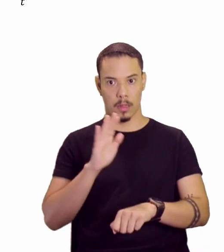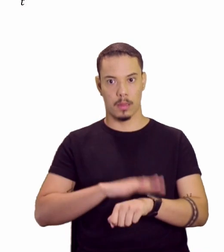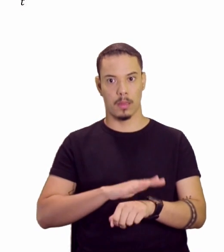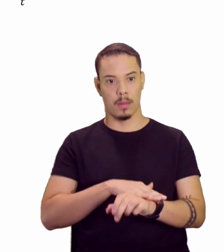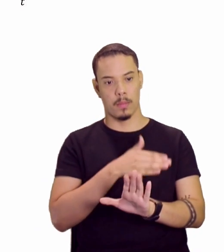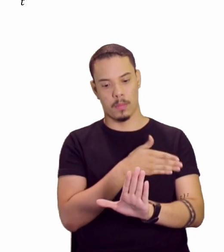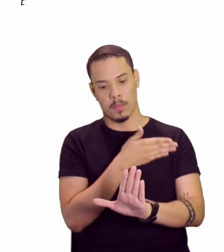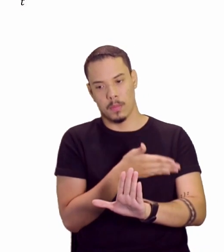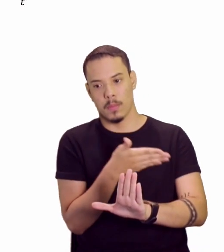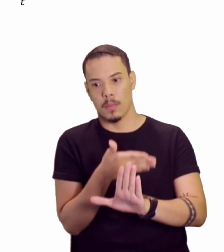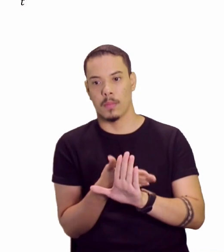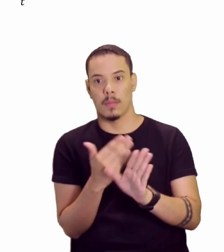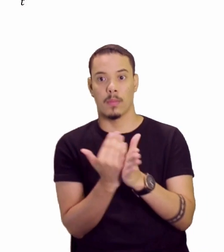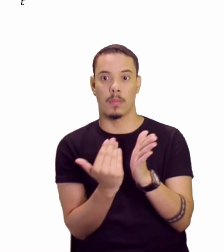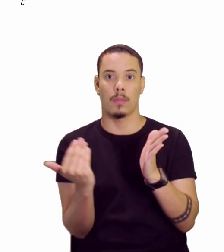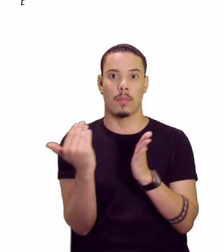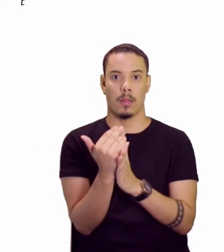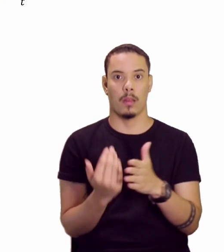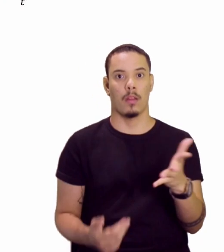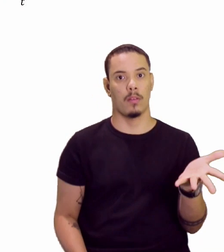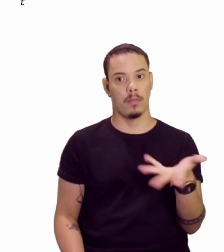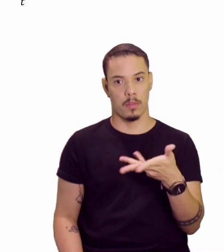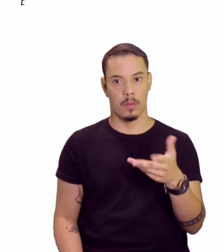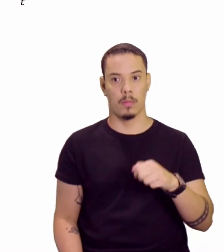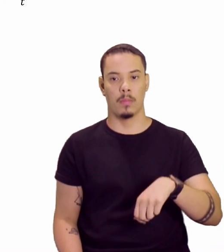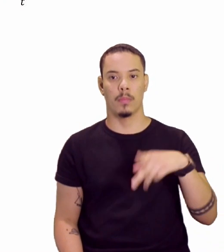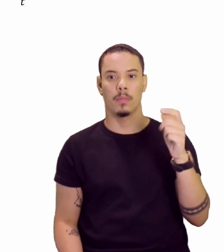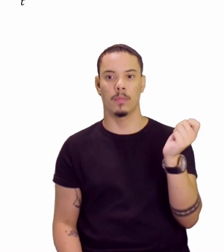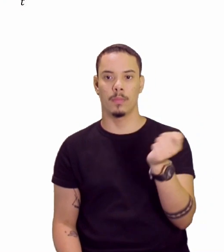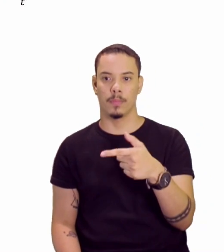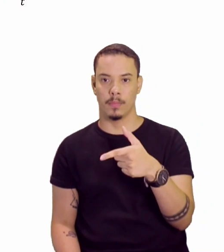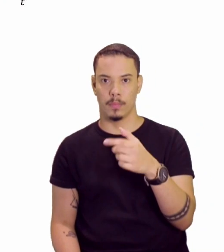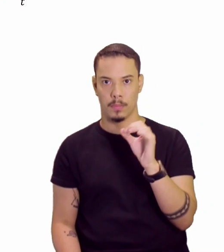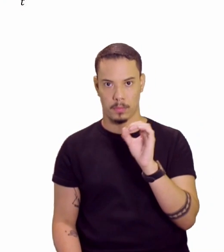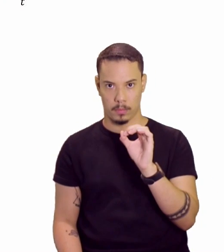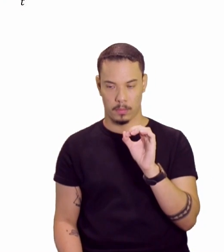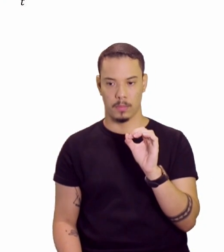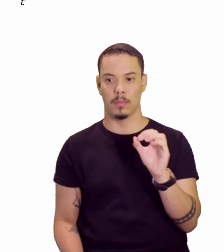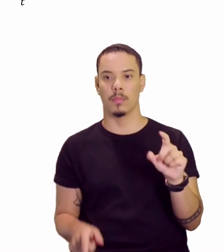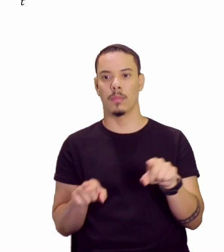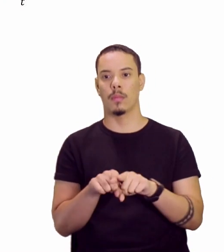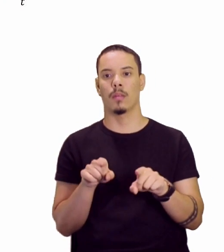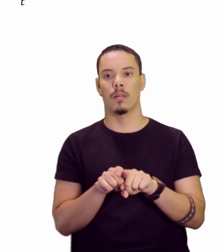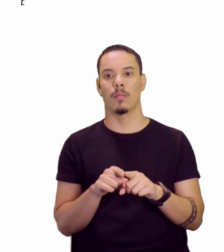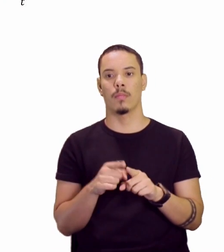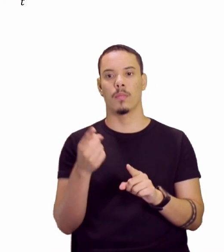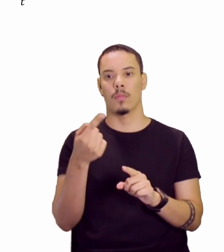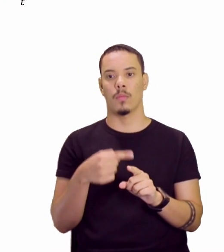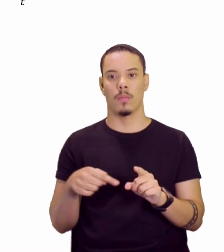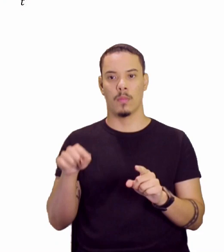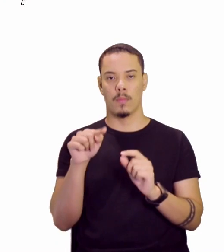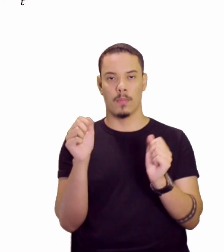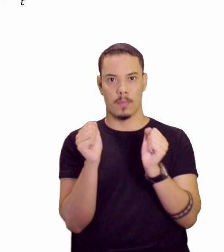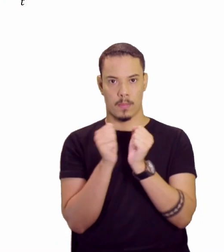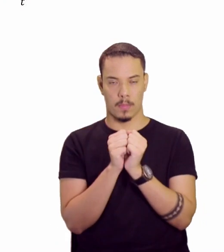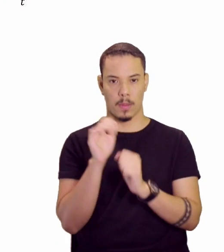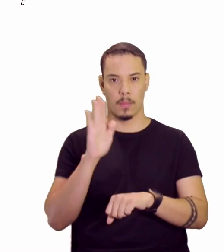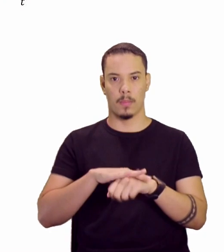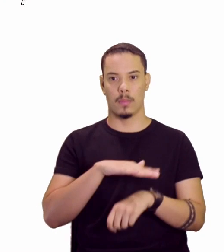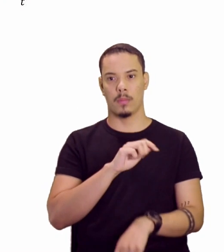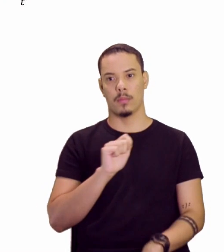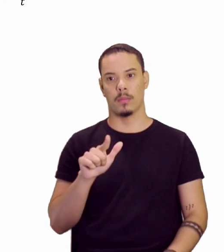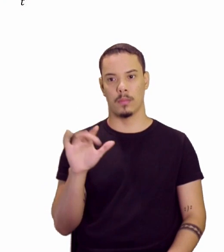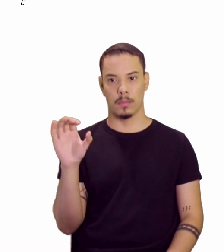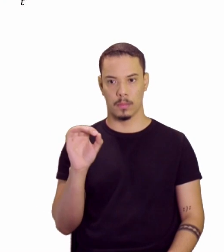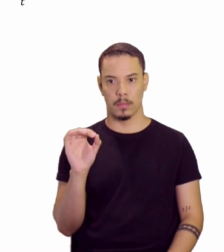estão crescendo, a velocidade ela é maior que 0, concavidade voltada para cima, aceleração maior que